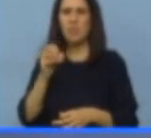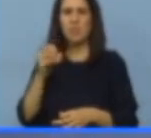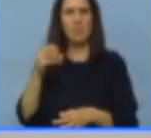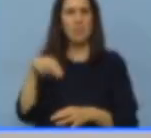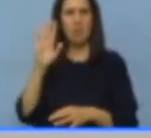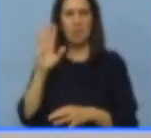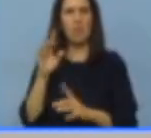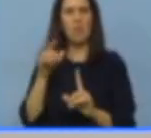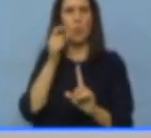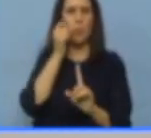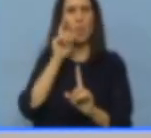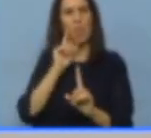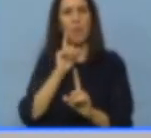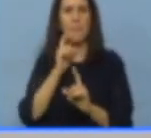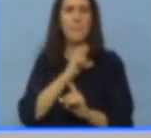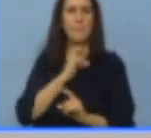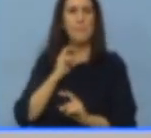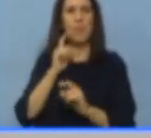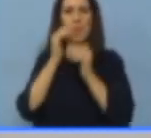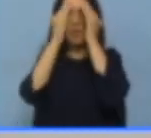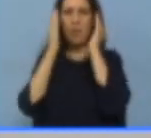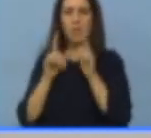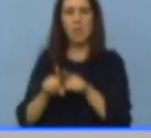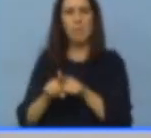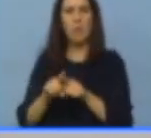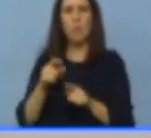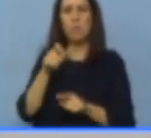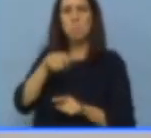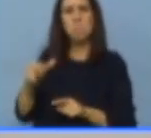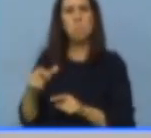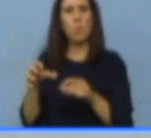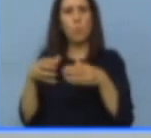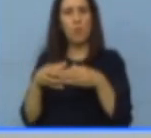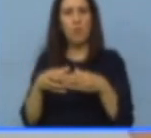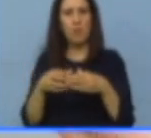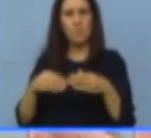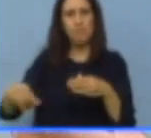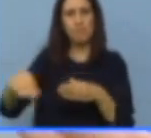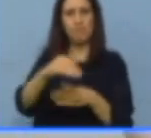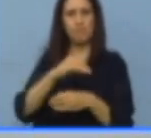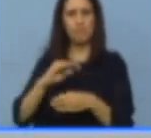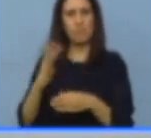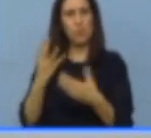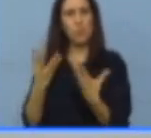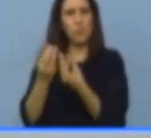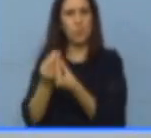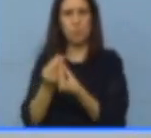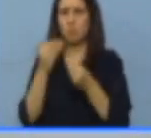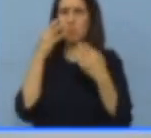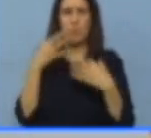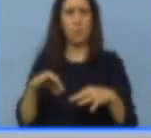homens, mulheres, padres, freiras, irmãos, leigos, a viverem em 4 comunidades juntos. Portanto, era normal para